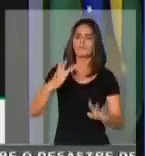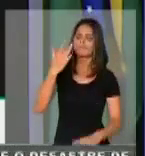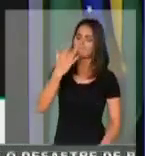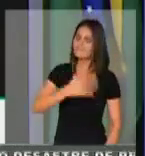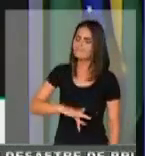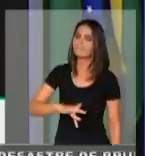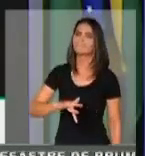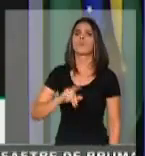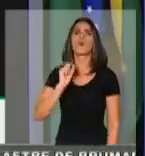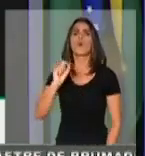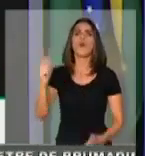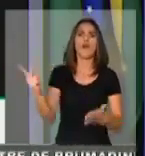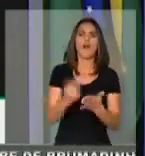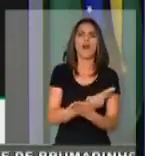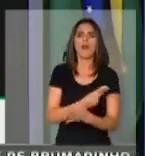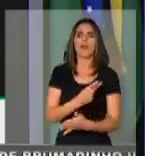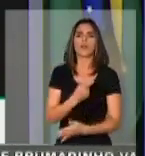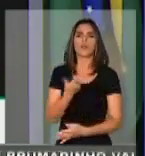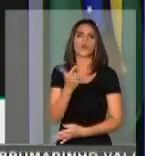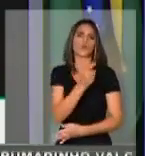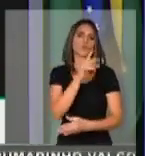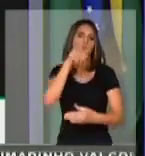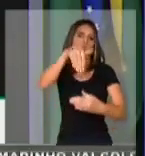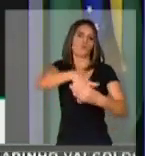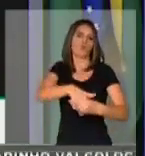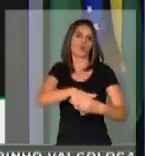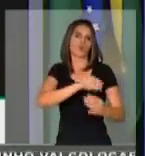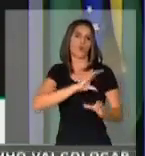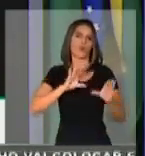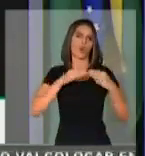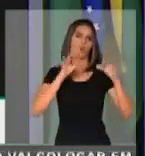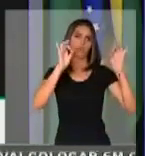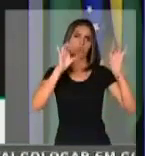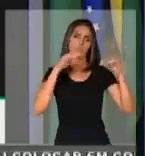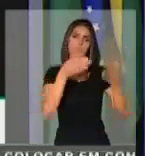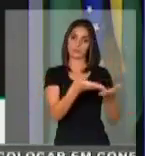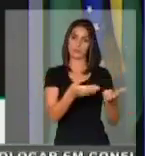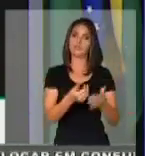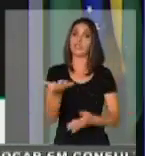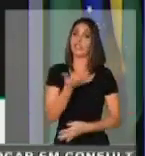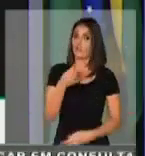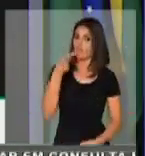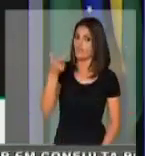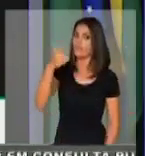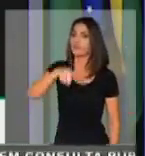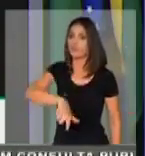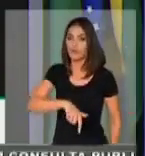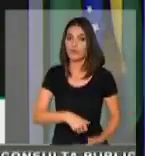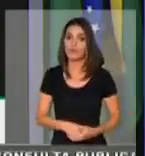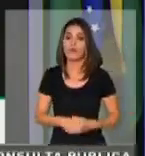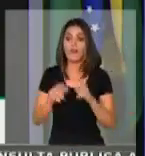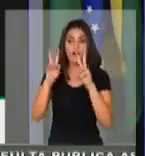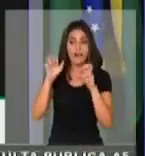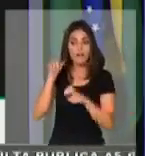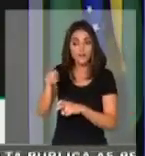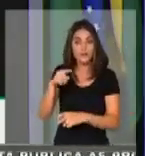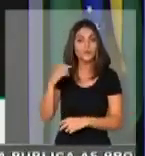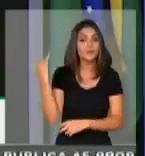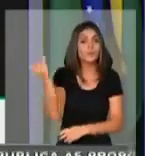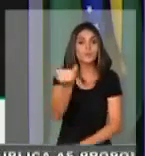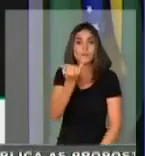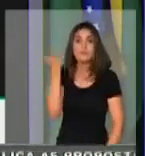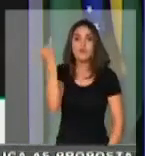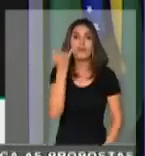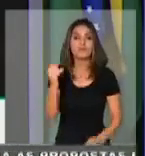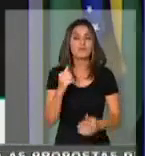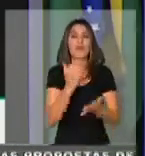meio ao ano eleitoral, o parecer acabou não sendo votado na comissão especial. Quero reforçar aqui que esse assunto é de suma